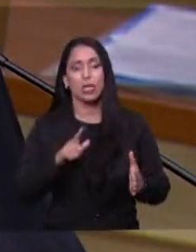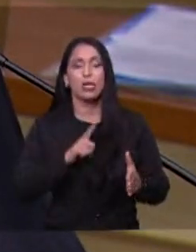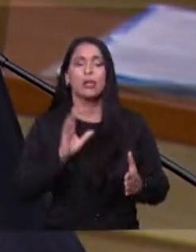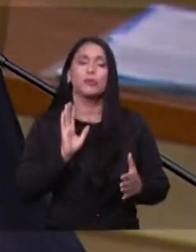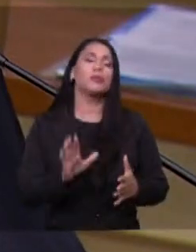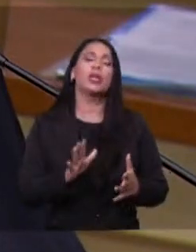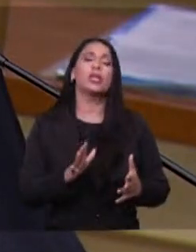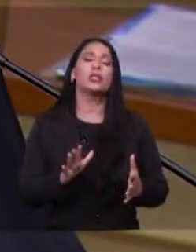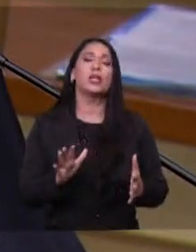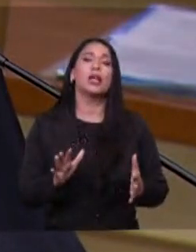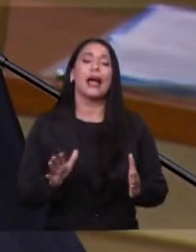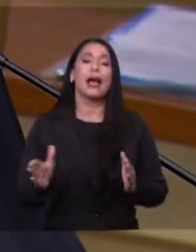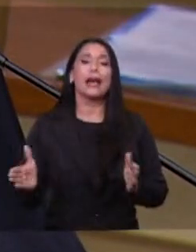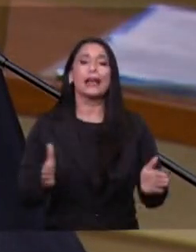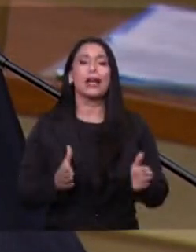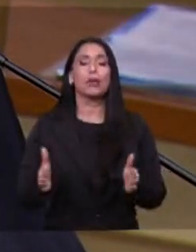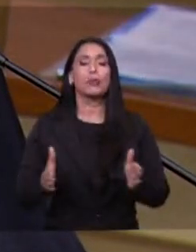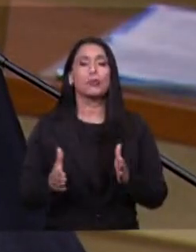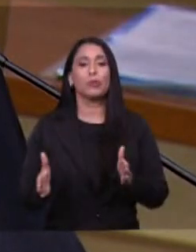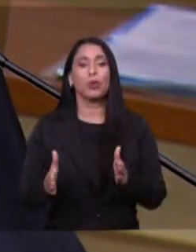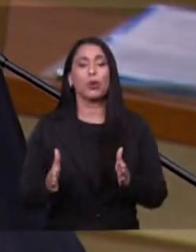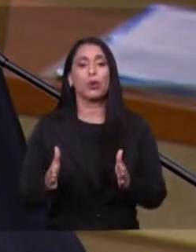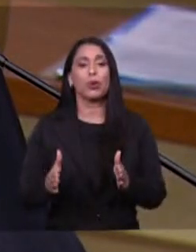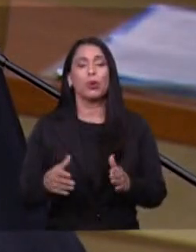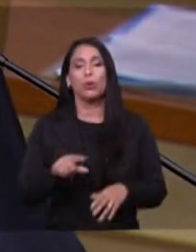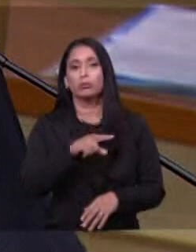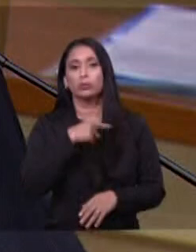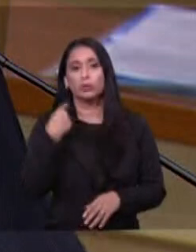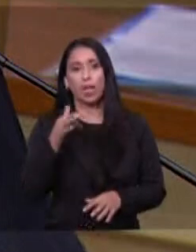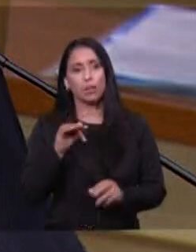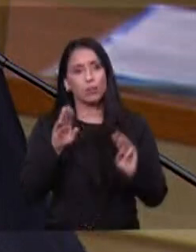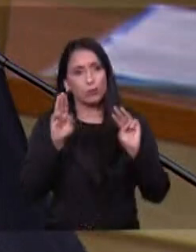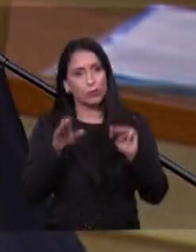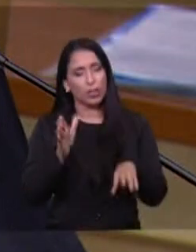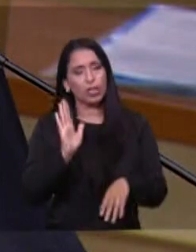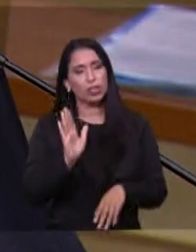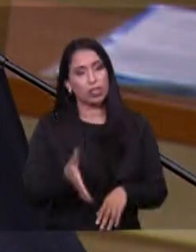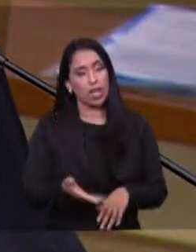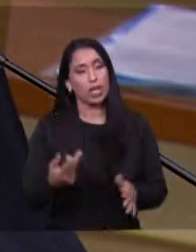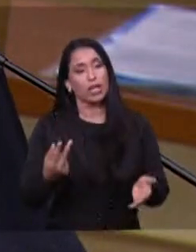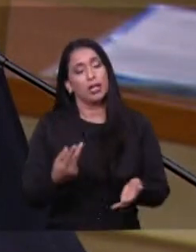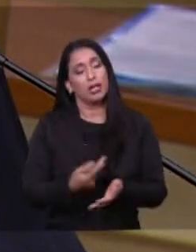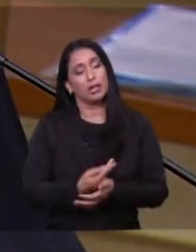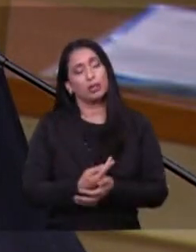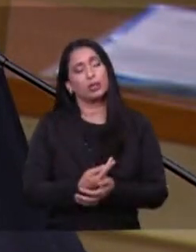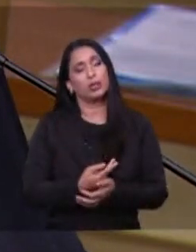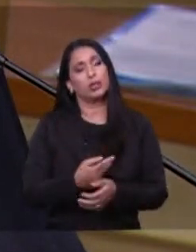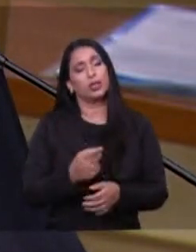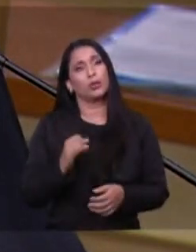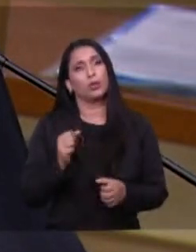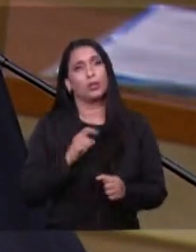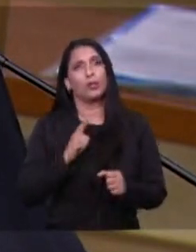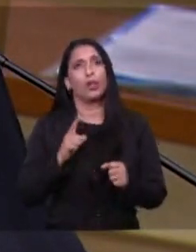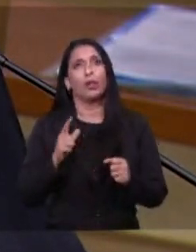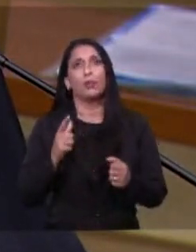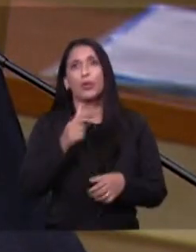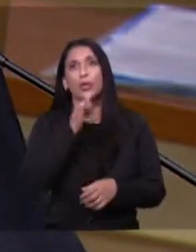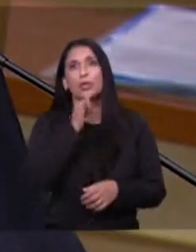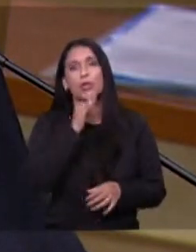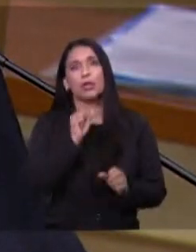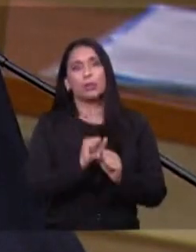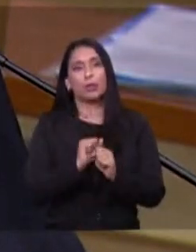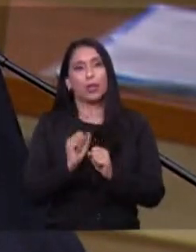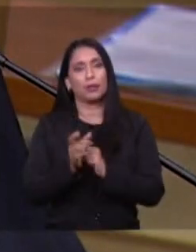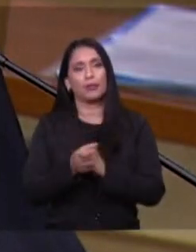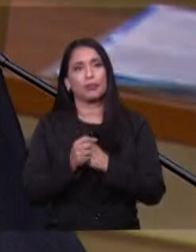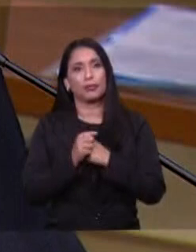o encerramento do prazo de decadência criado pela lei impugnada, ocorreram fatos relevantes, como a eclosão da pandemia de Covid-19